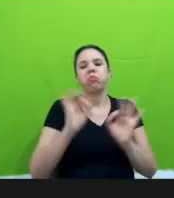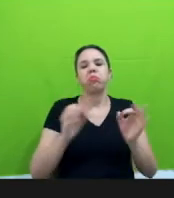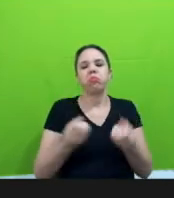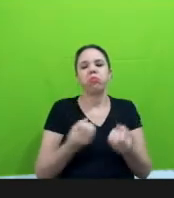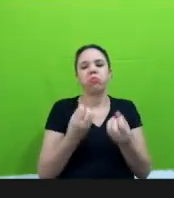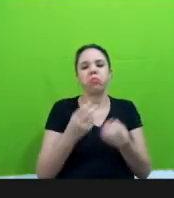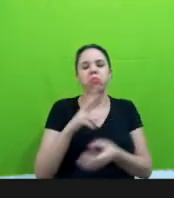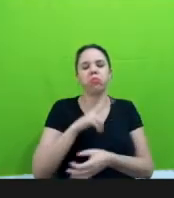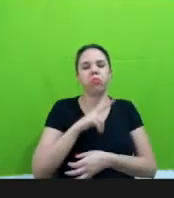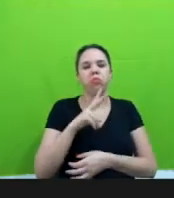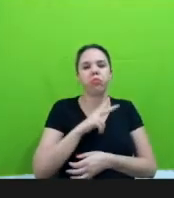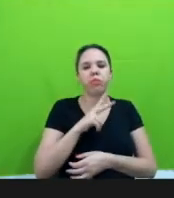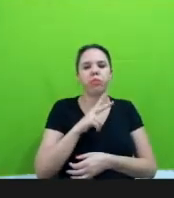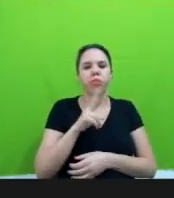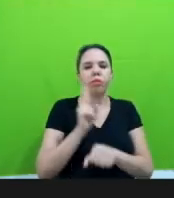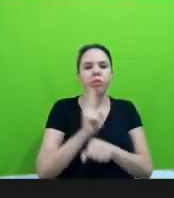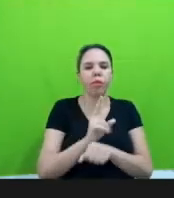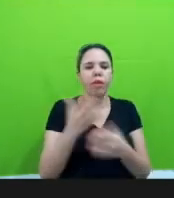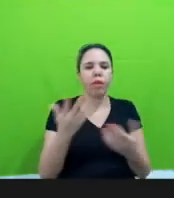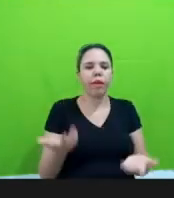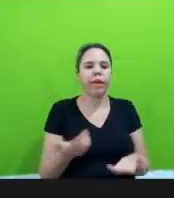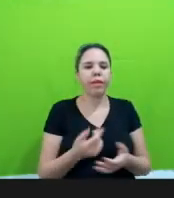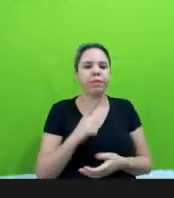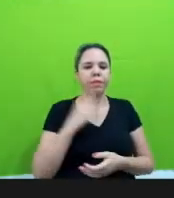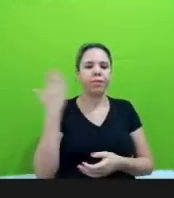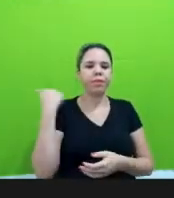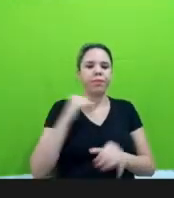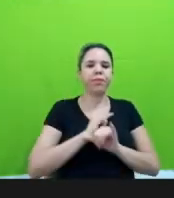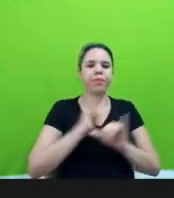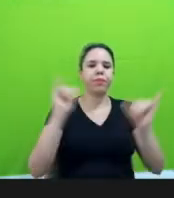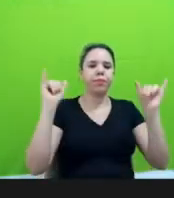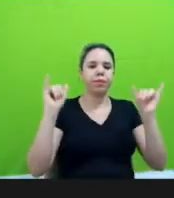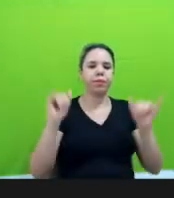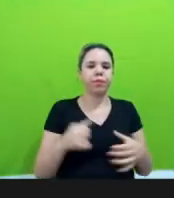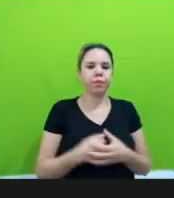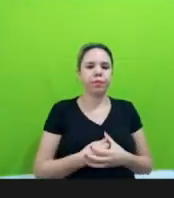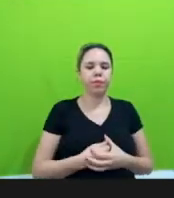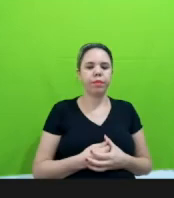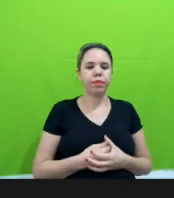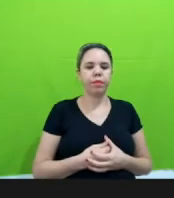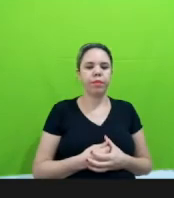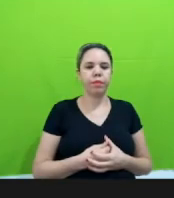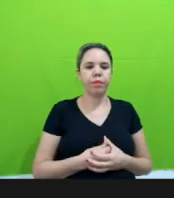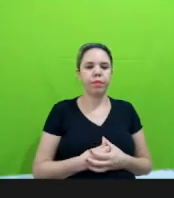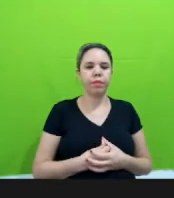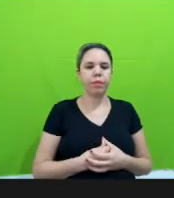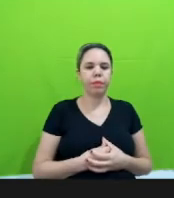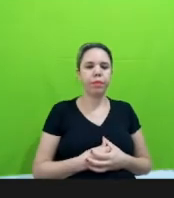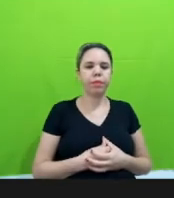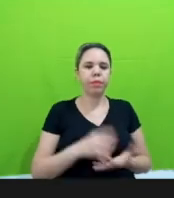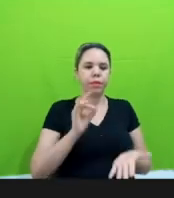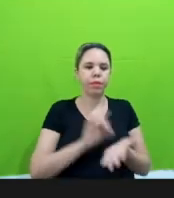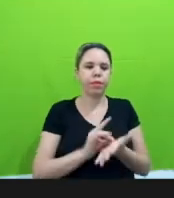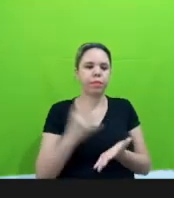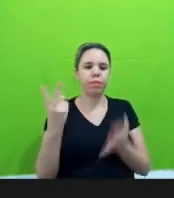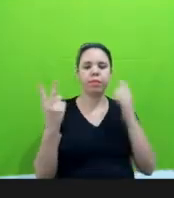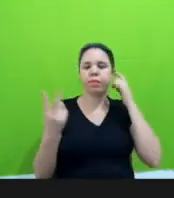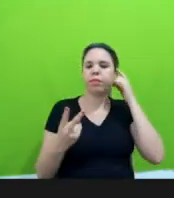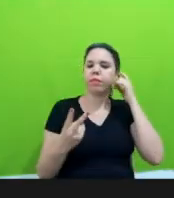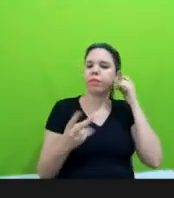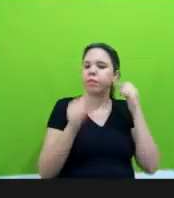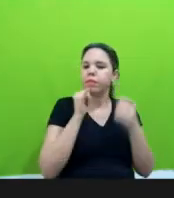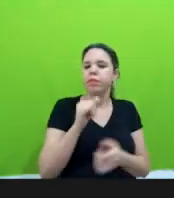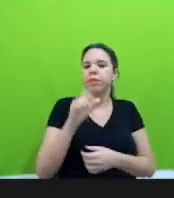houve uma divulgação, assim, muito enfática dos valores das multas da